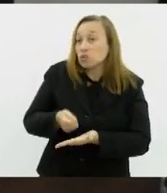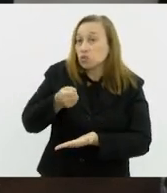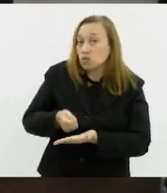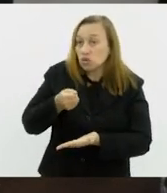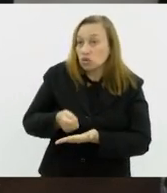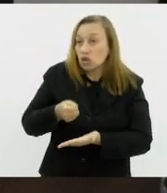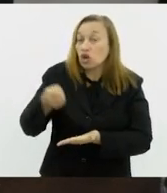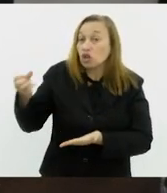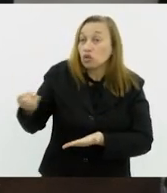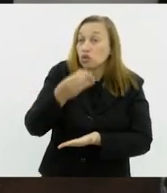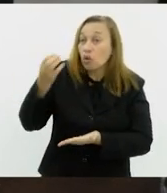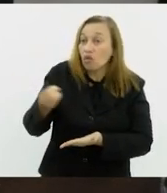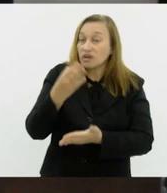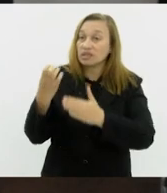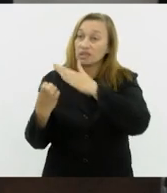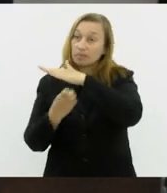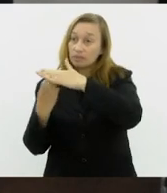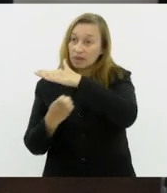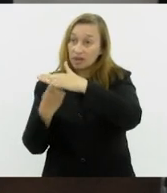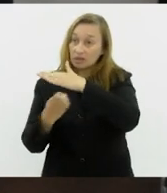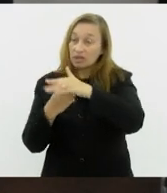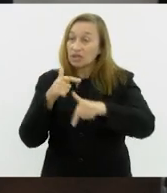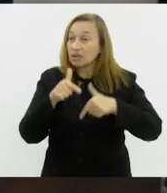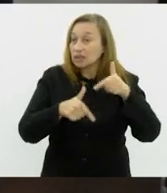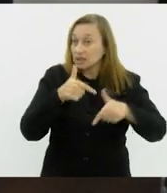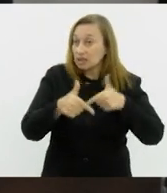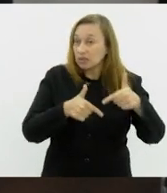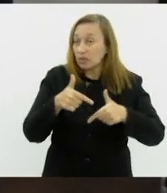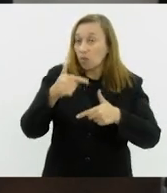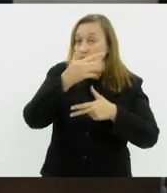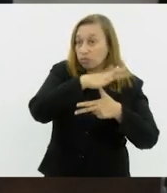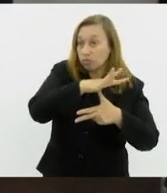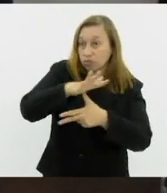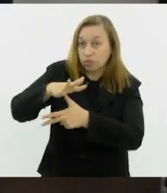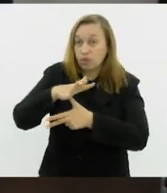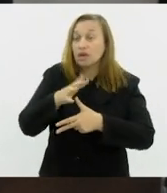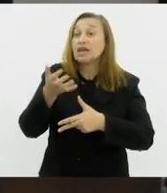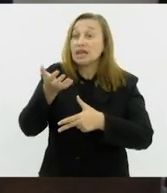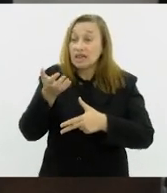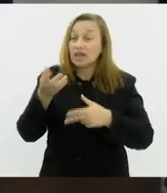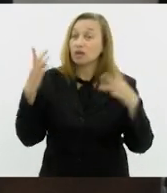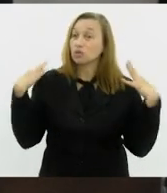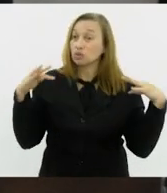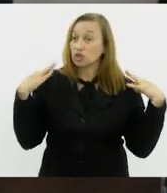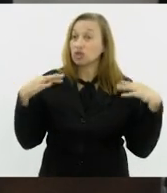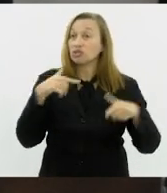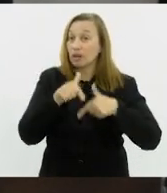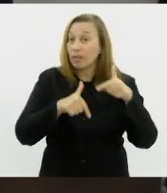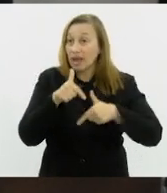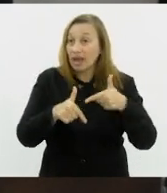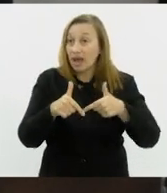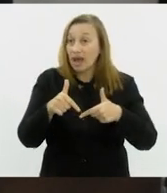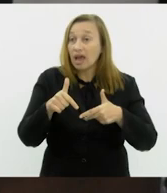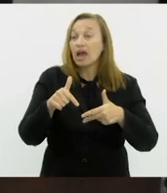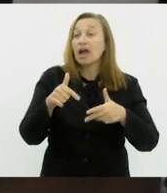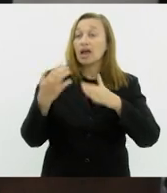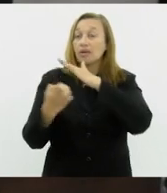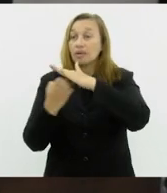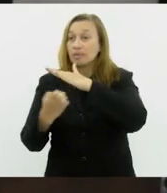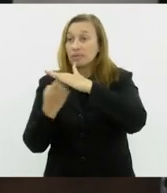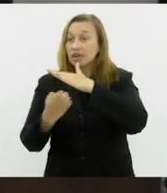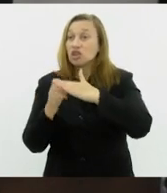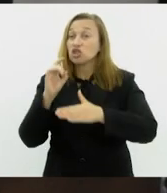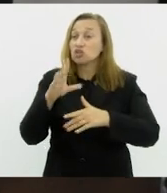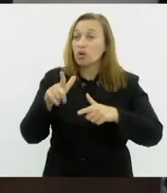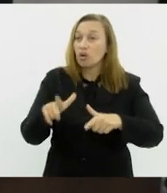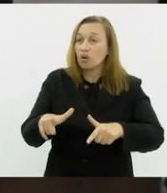que as novas empresas que trabalhem com helicópteros e queiram fazer turismo, a empresa só vai receber o